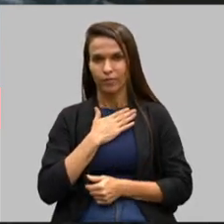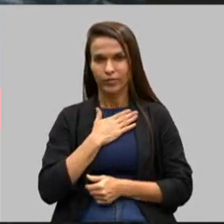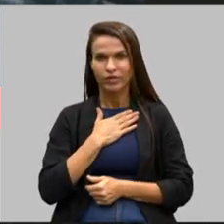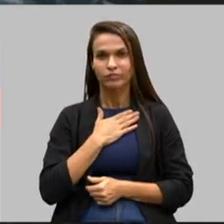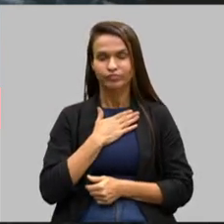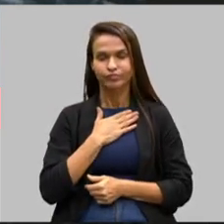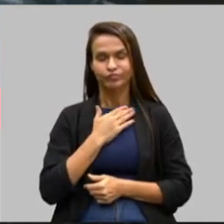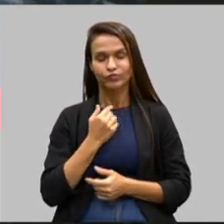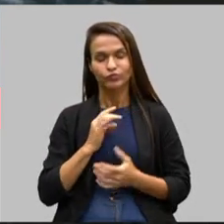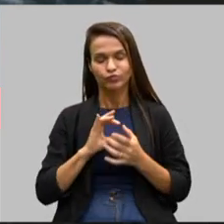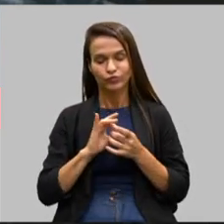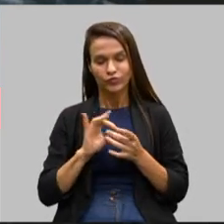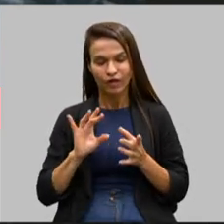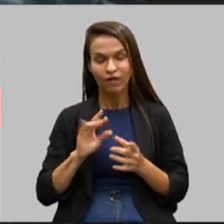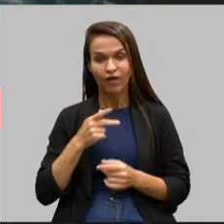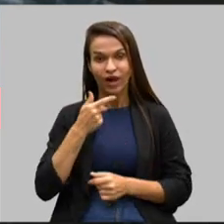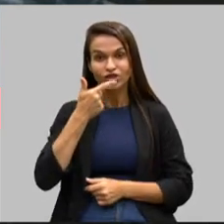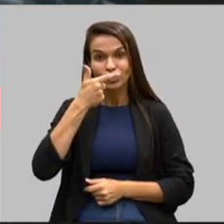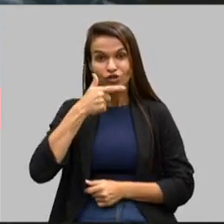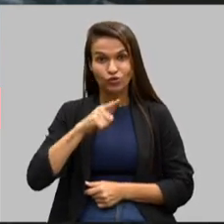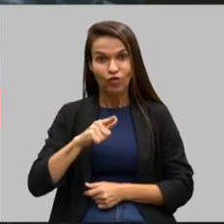permita repetir a todos aqui.